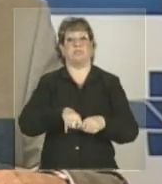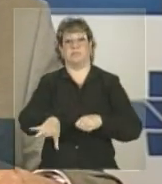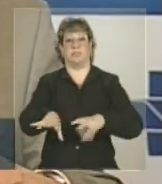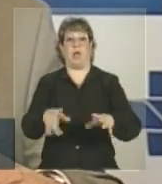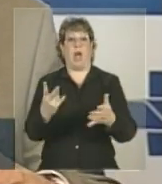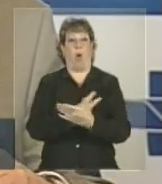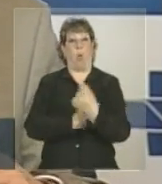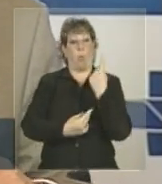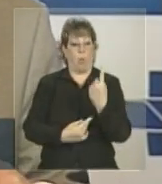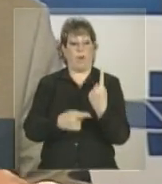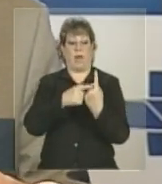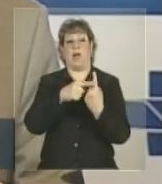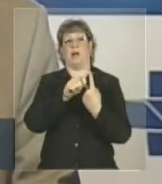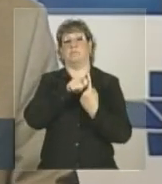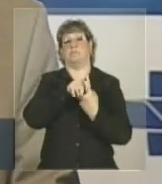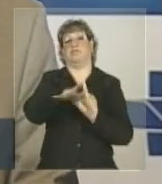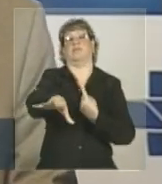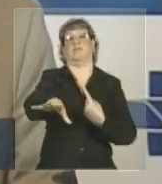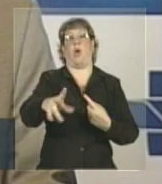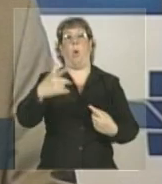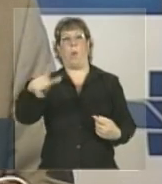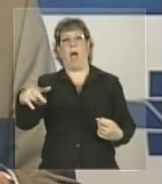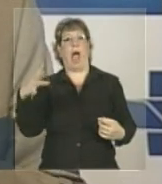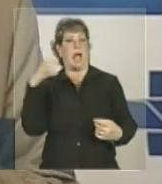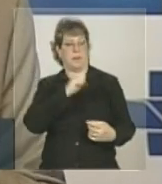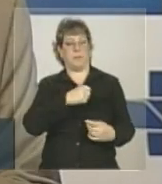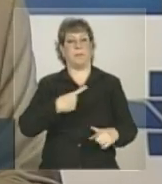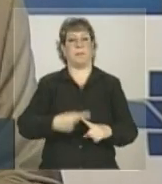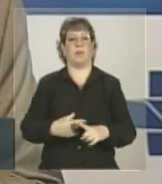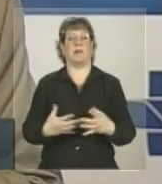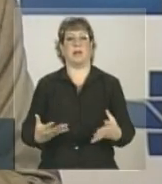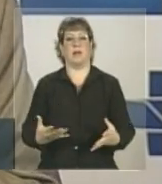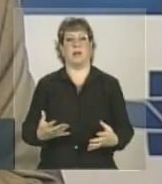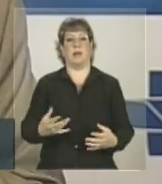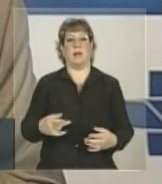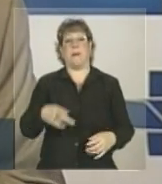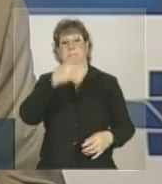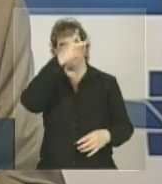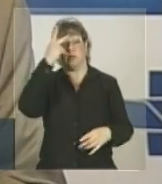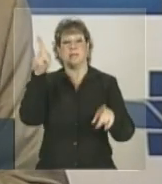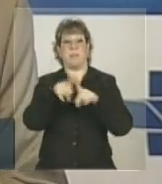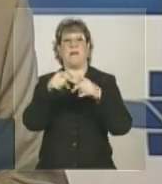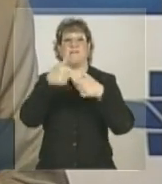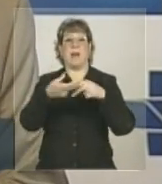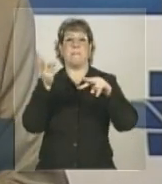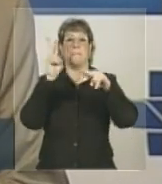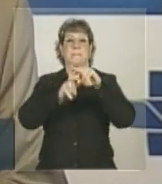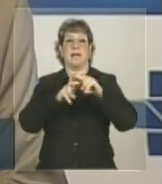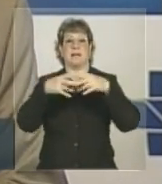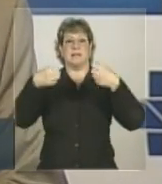de, quando ocorre um caso, esse caso se disseminar muito rapidamente, e população prisional, que esse ano é incluída